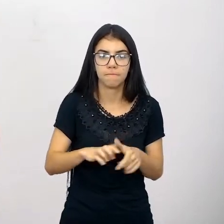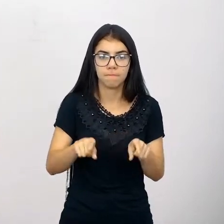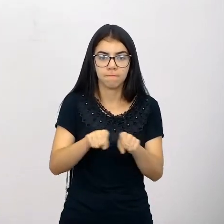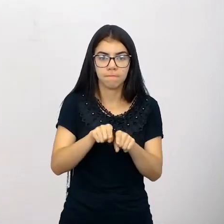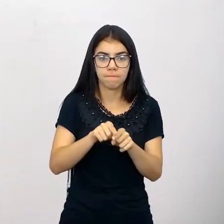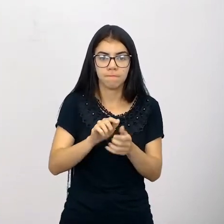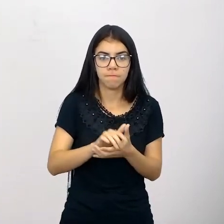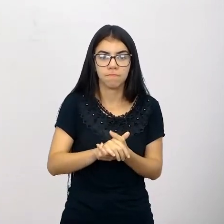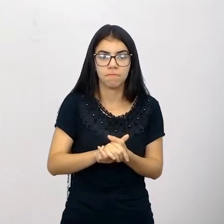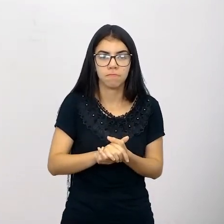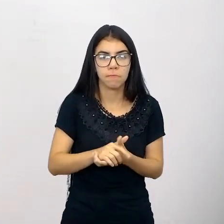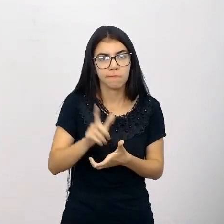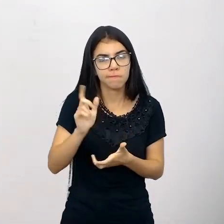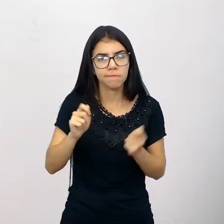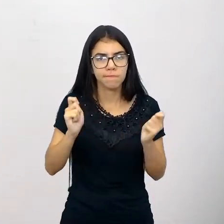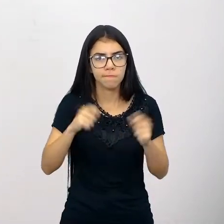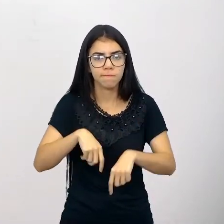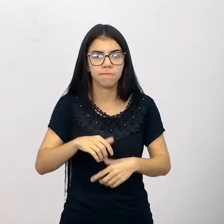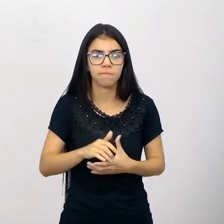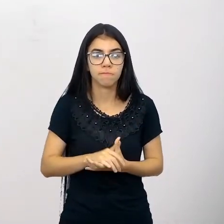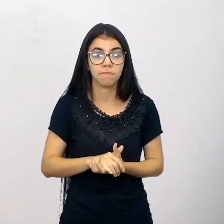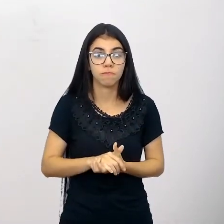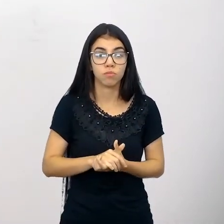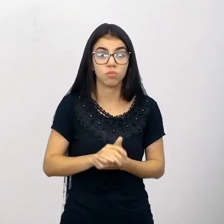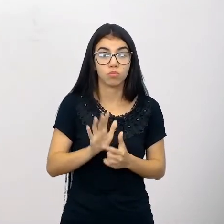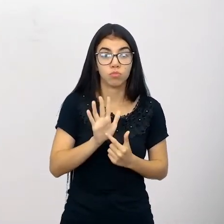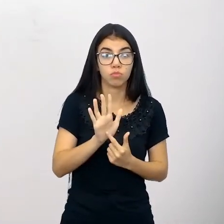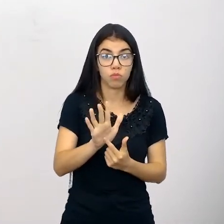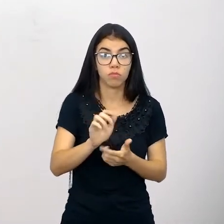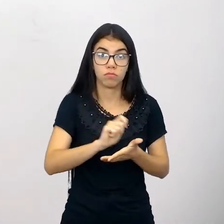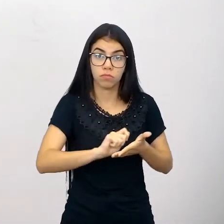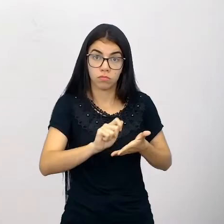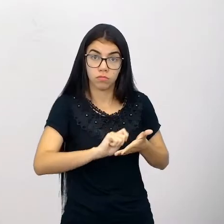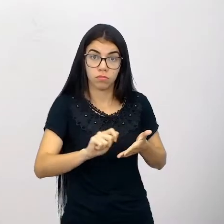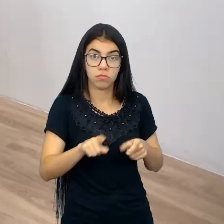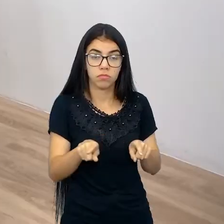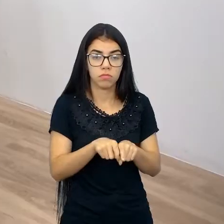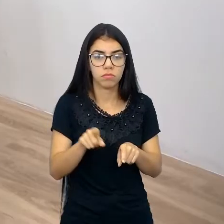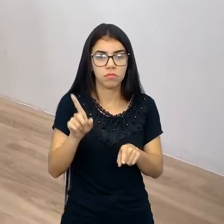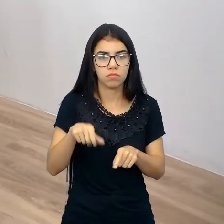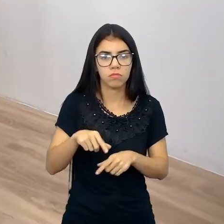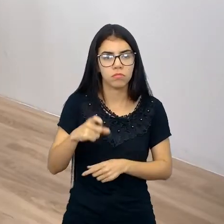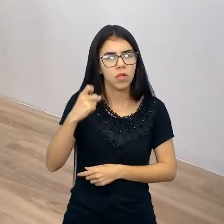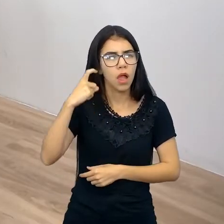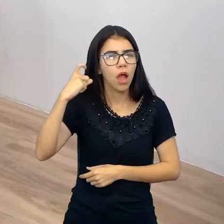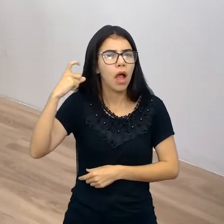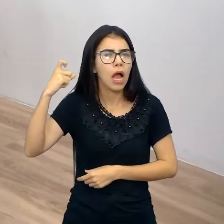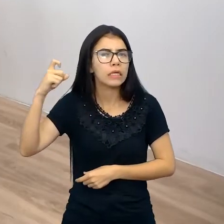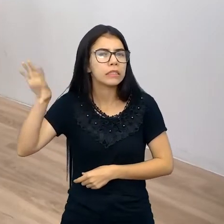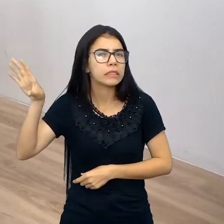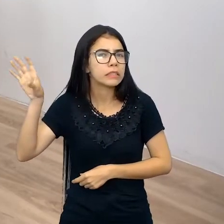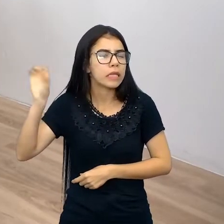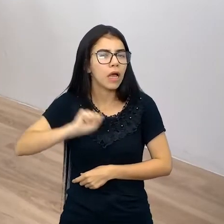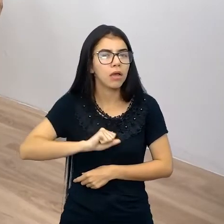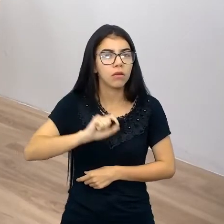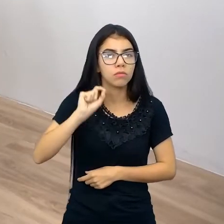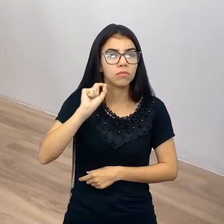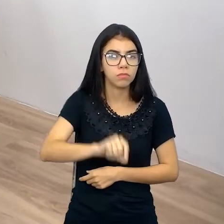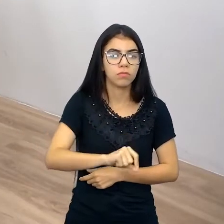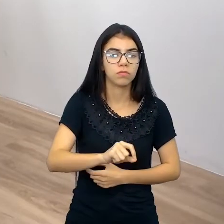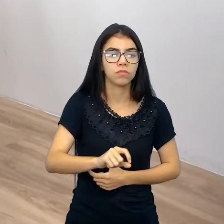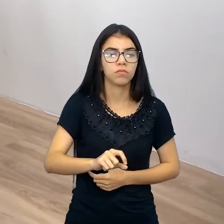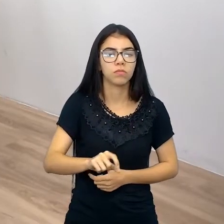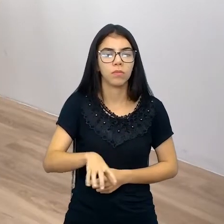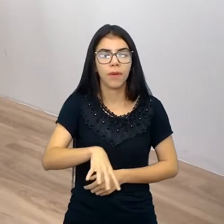Ele dá essa impressão pra gente escrevendo. E um barulho, eu estou pensando também em um barulho, né? Um barulho crescente. Barulho,